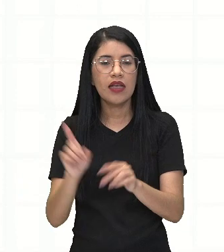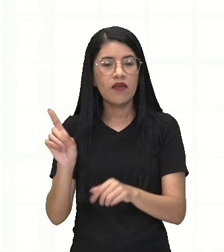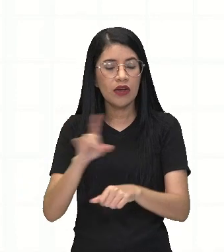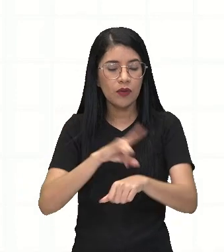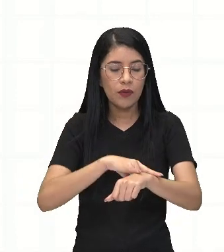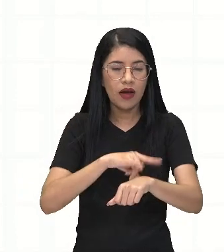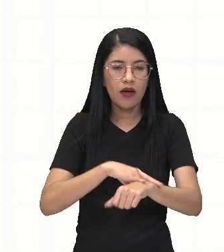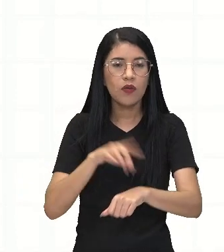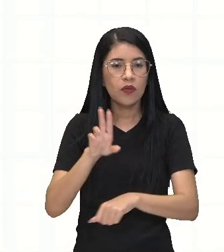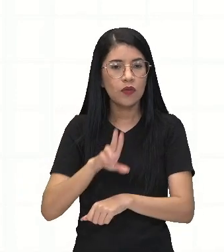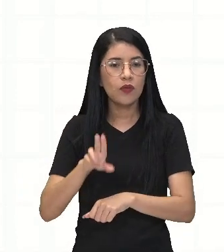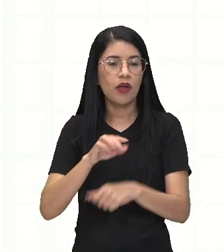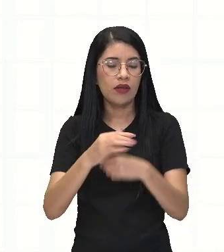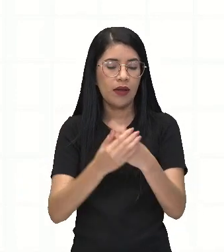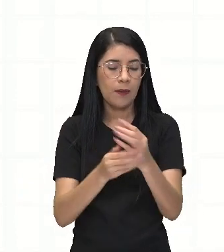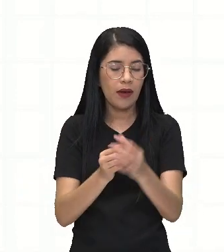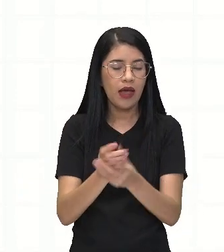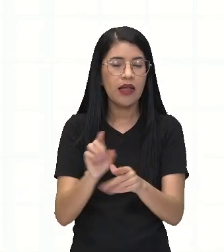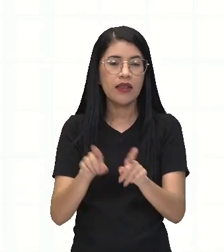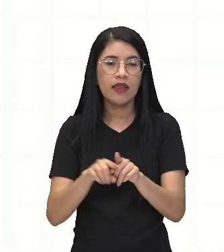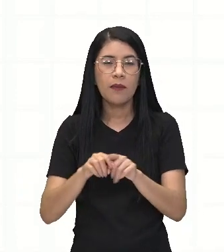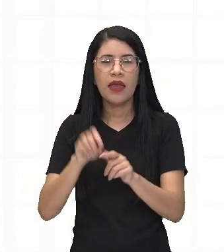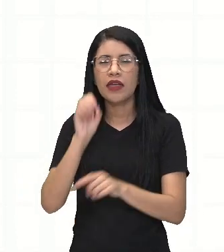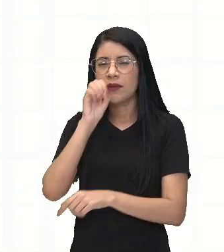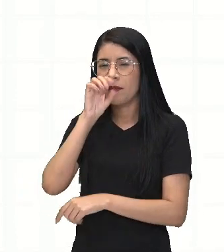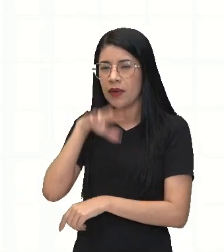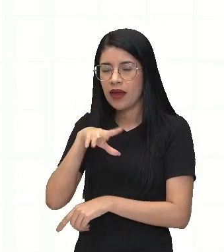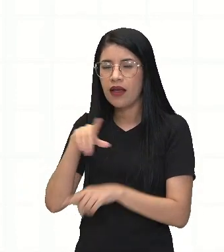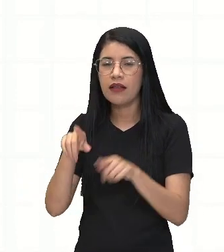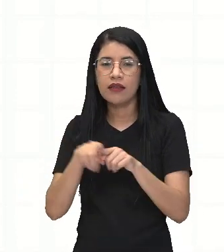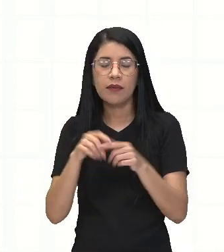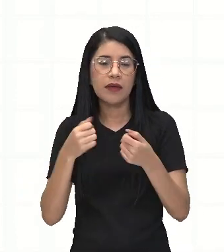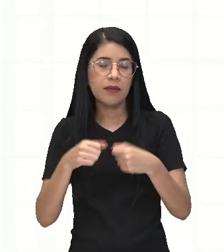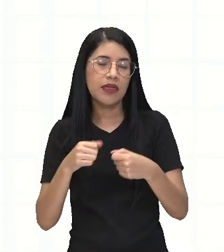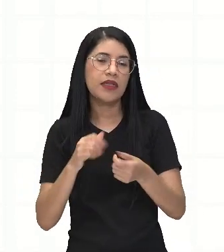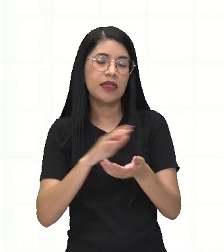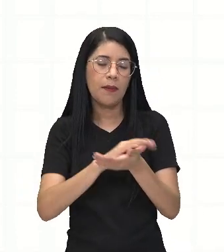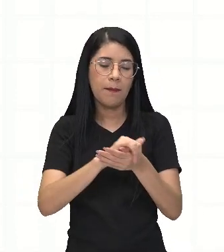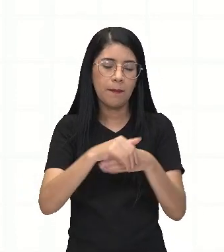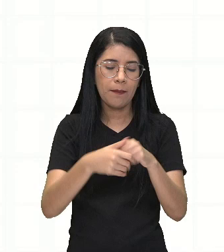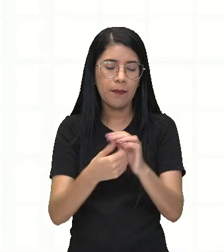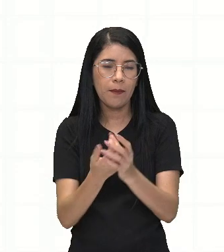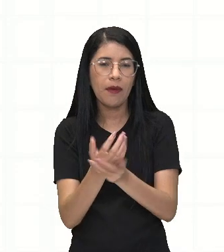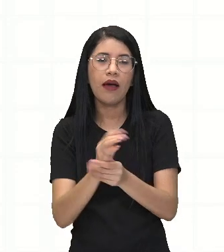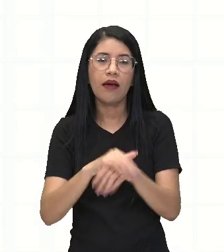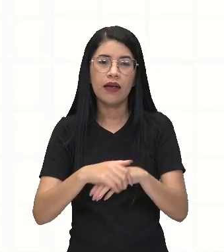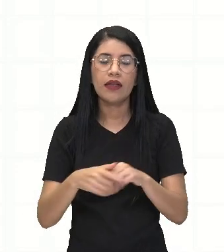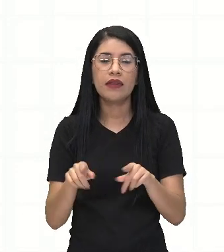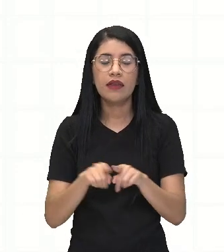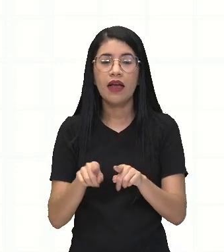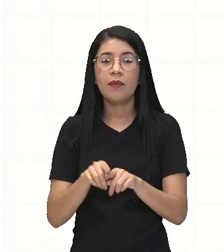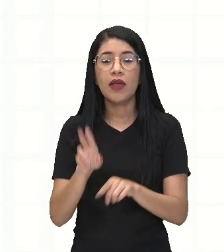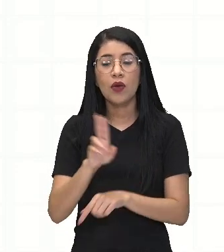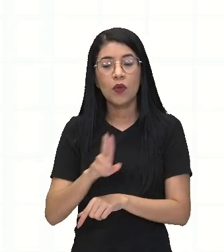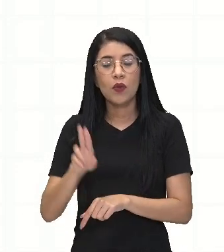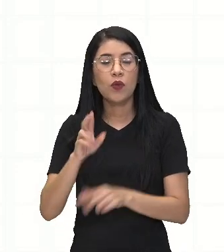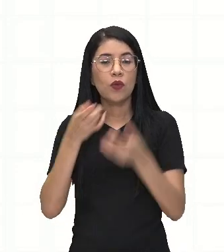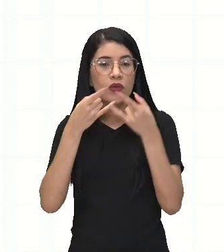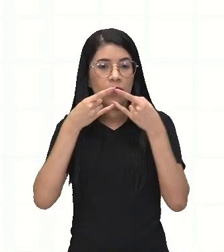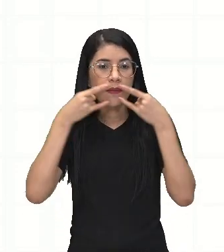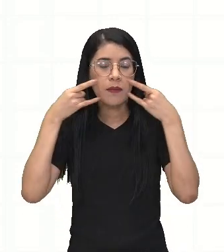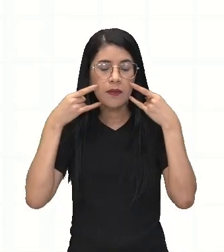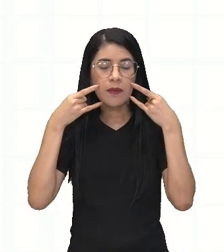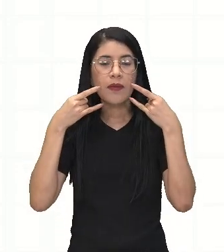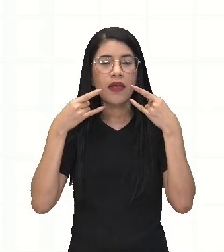que você espirrar, é para limpar as mãos. Quando diz use máscaras, quando